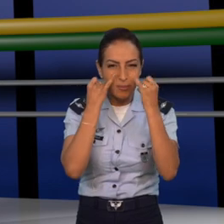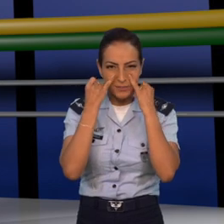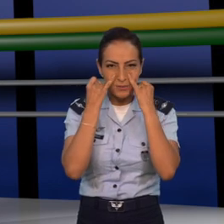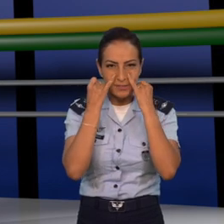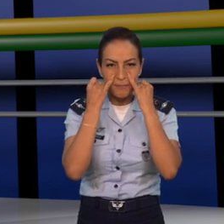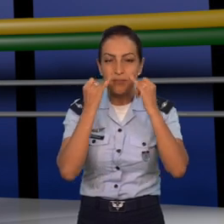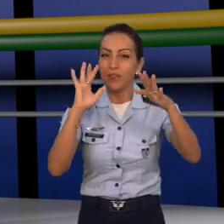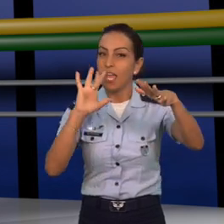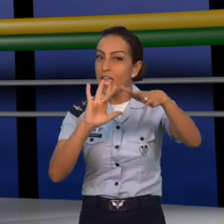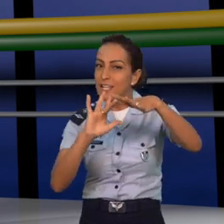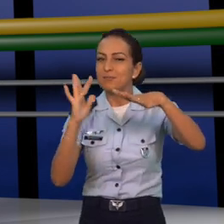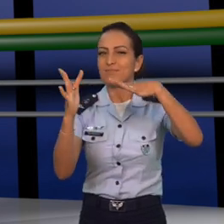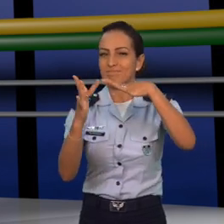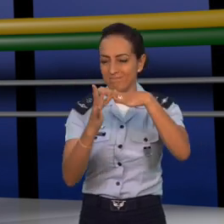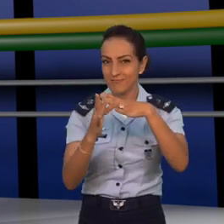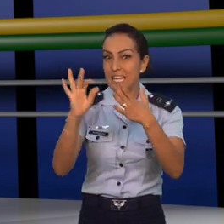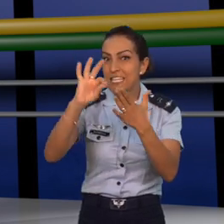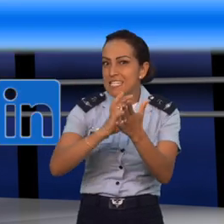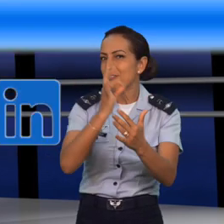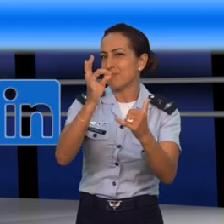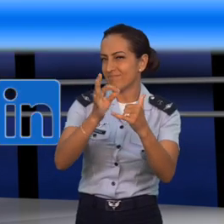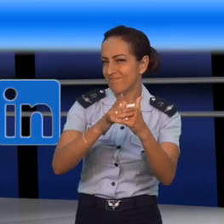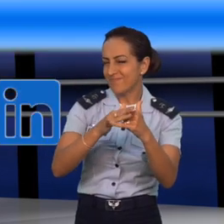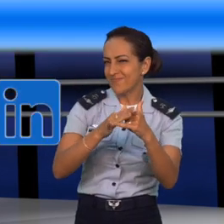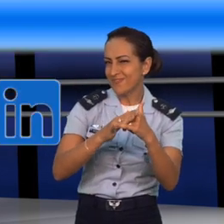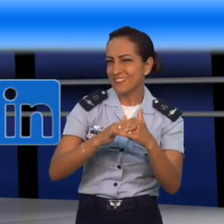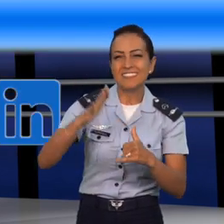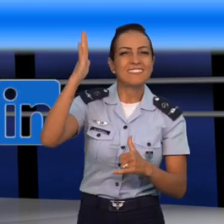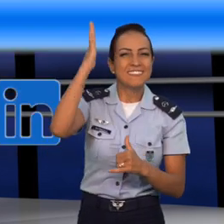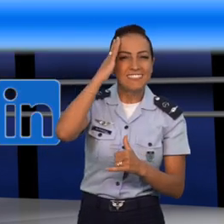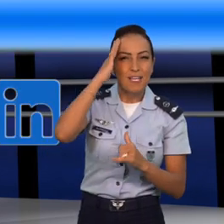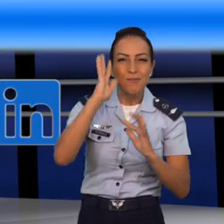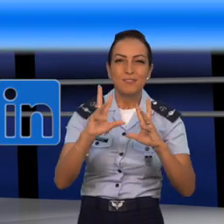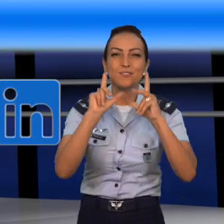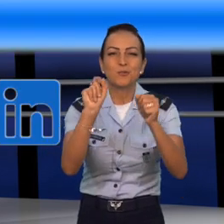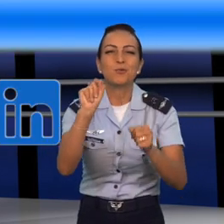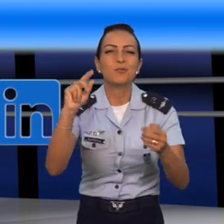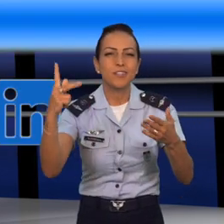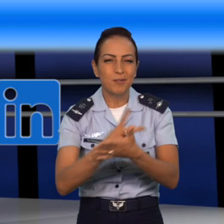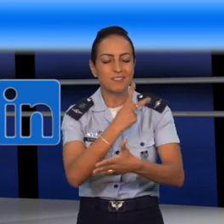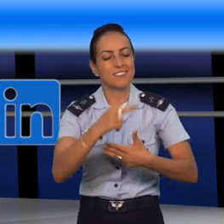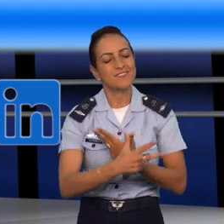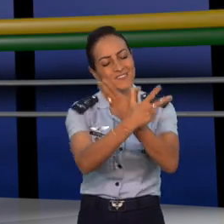outras notícias, acesse as nossas redes sociais, inscreva-se em nosso canal no YouTube e